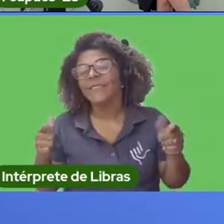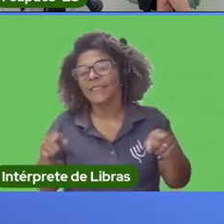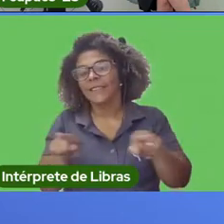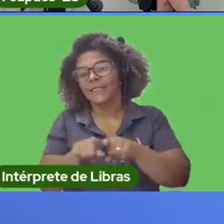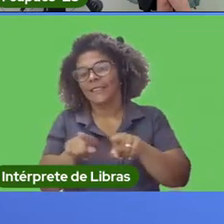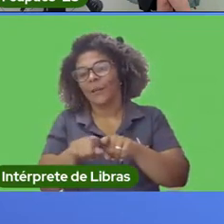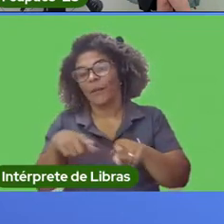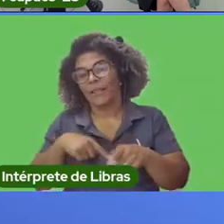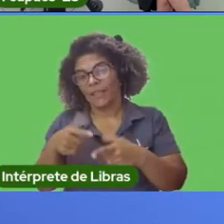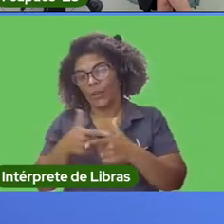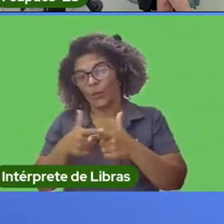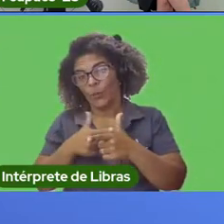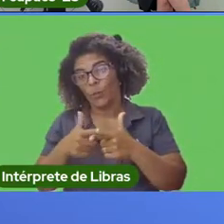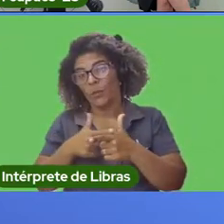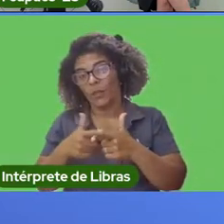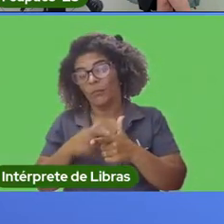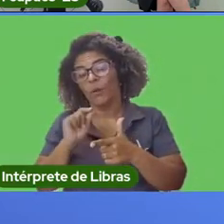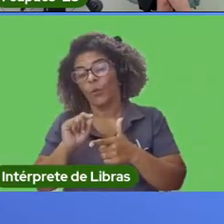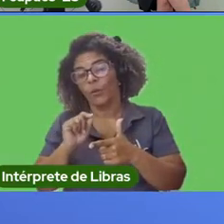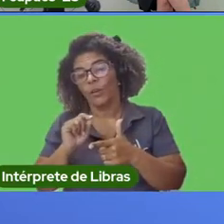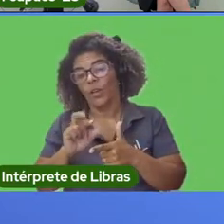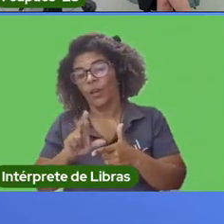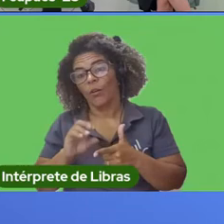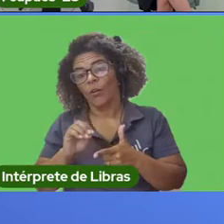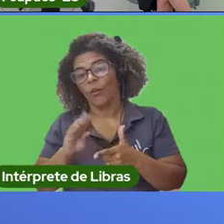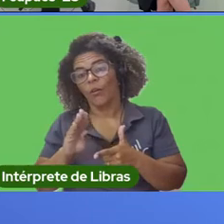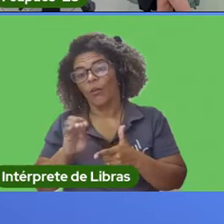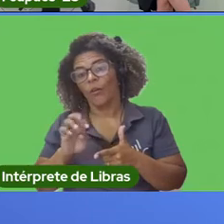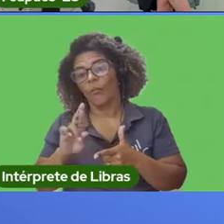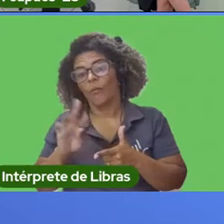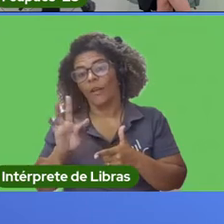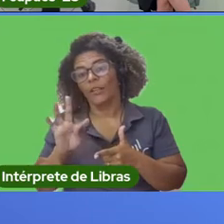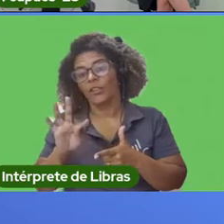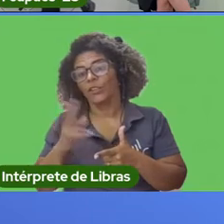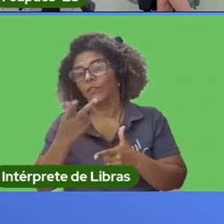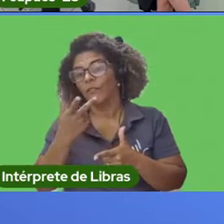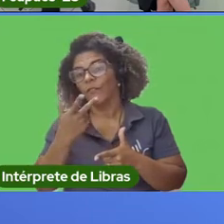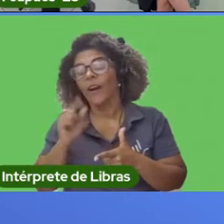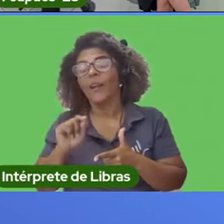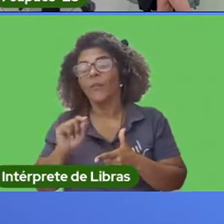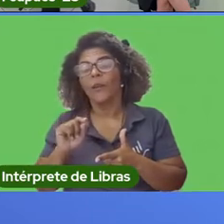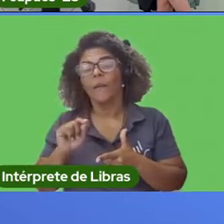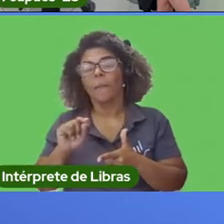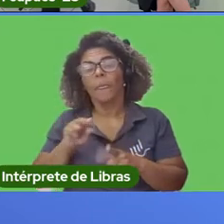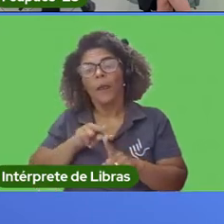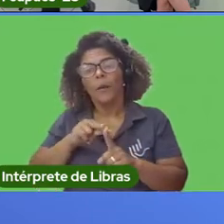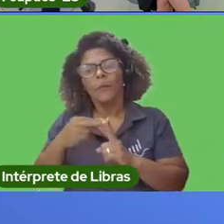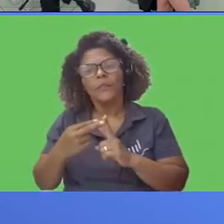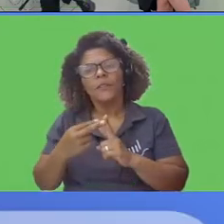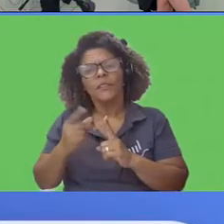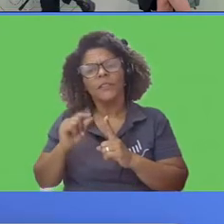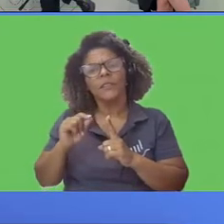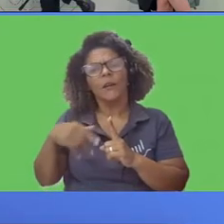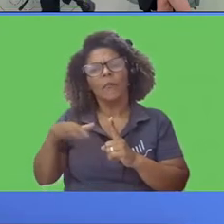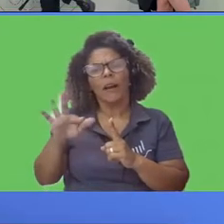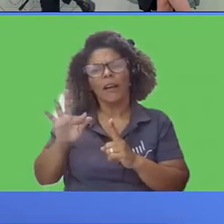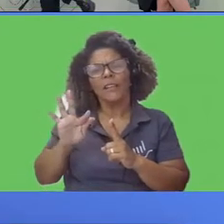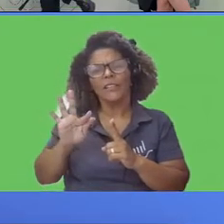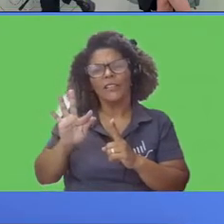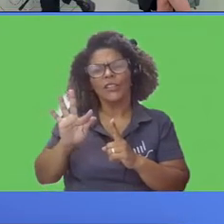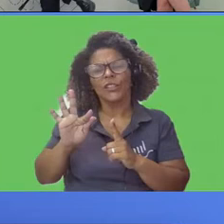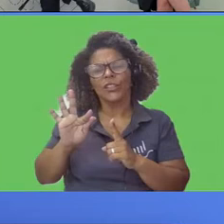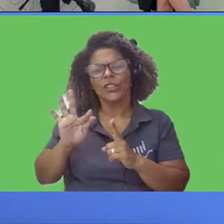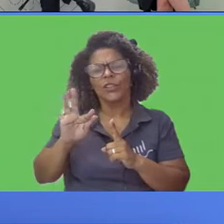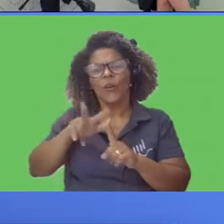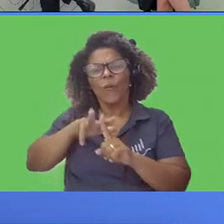problema grave, né? Que é o que o próprio Robert Castel, nessa avaliação dele, de uma perspectiva mais funcionalista, mas eu aqui